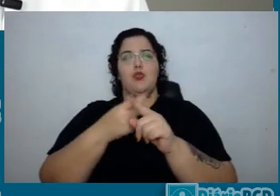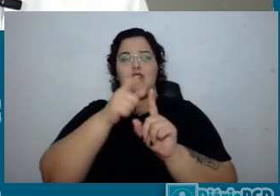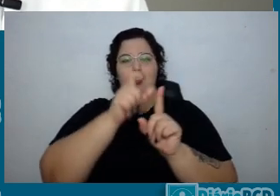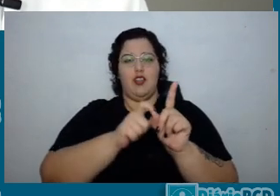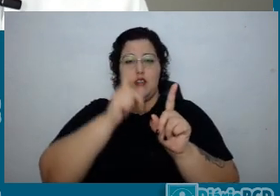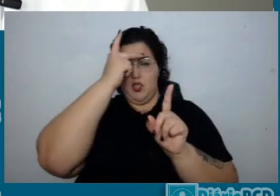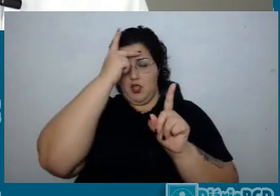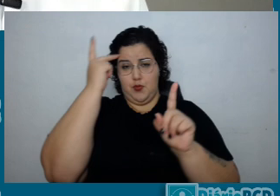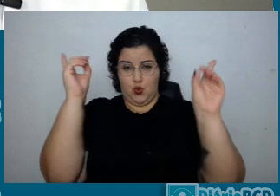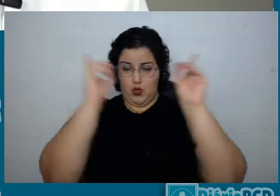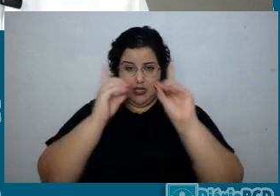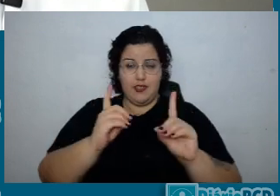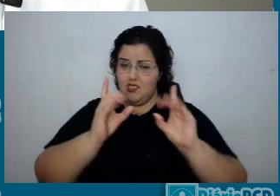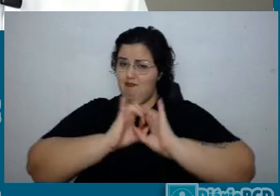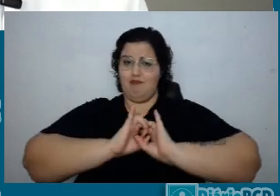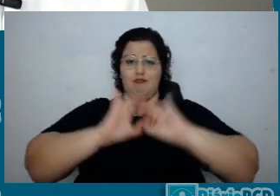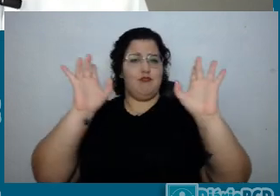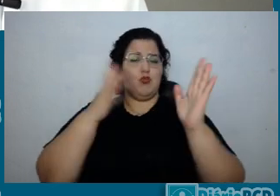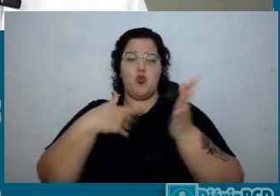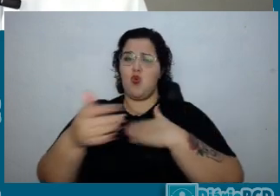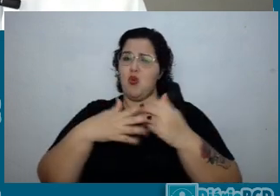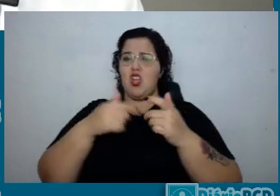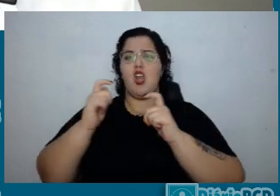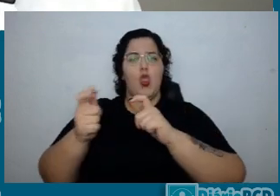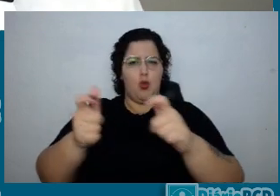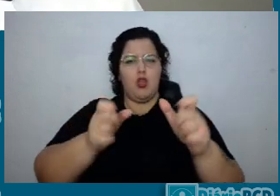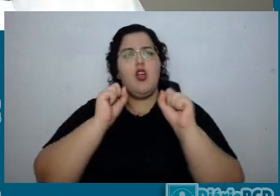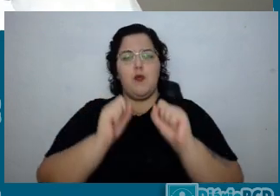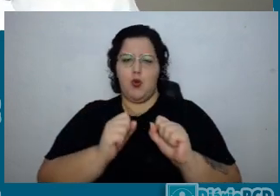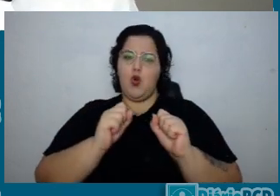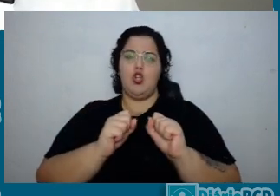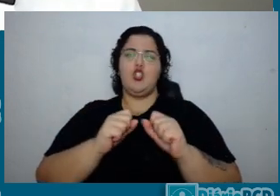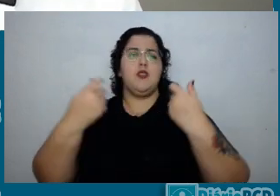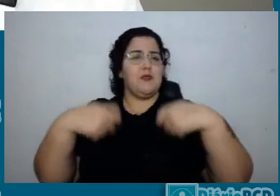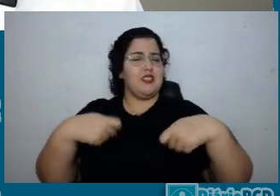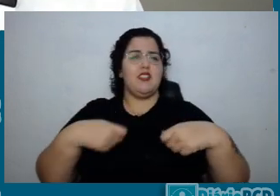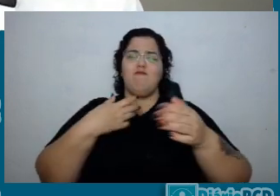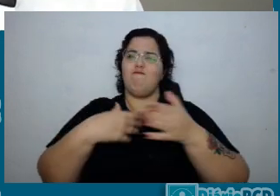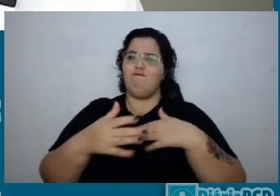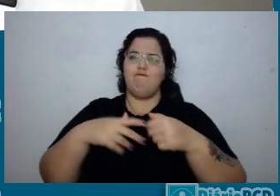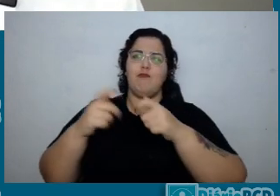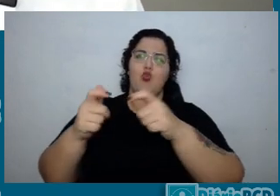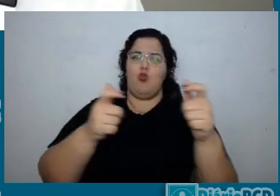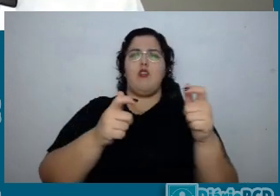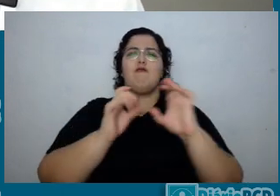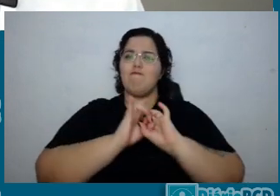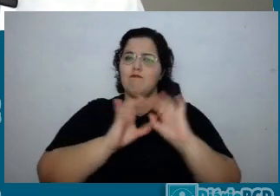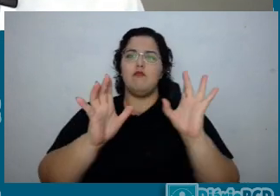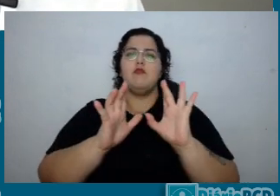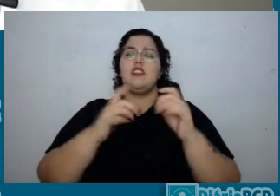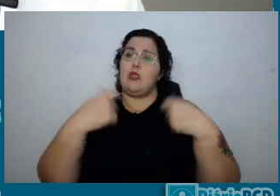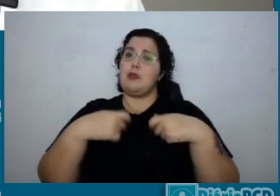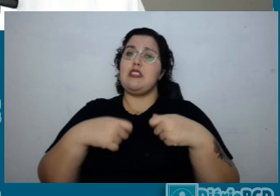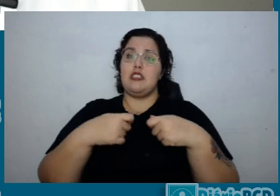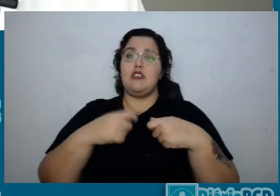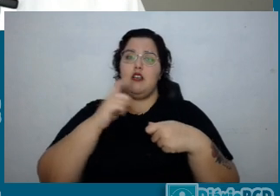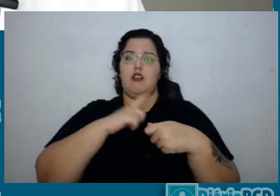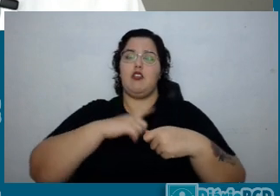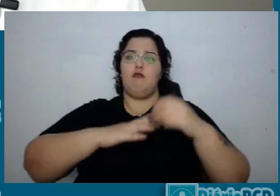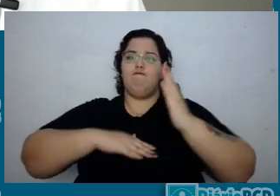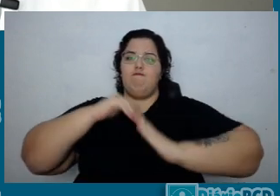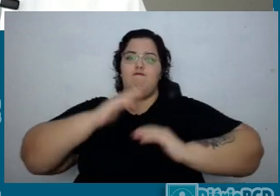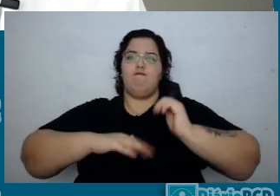pessoa com deficiência é onde ela quiser, em todas as políticas públicas tem que ter o reconhecimento das nossas especificidades